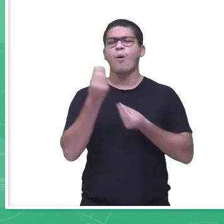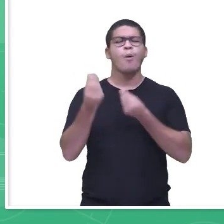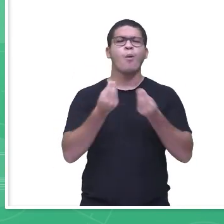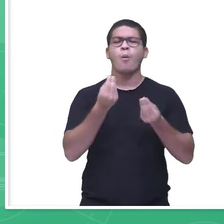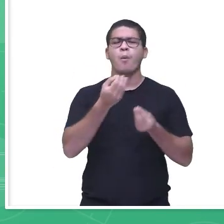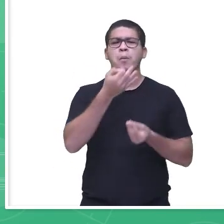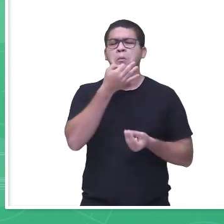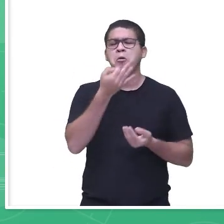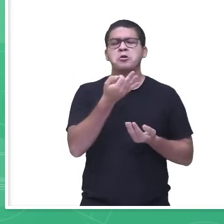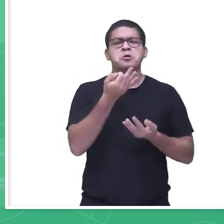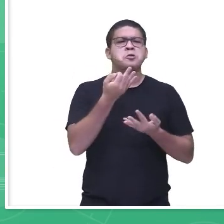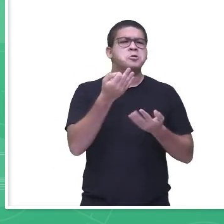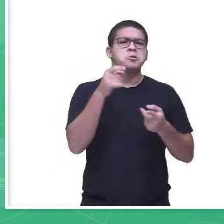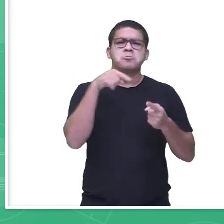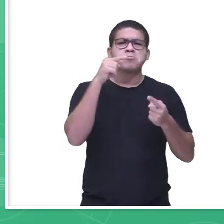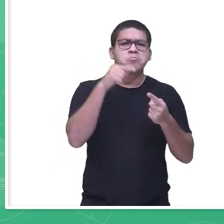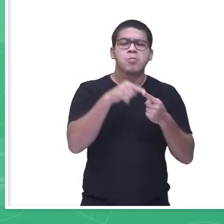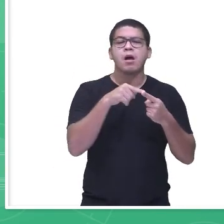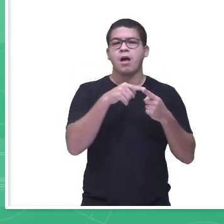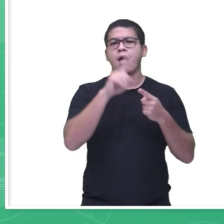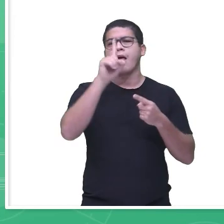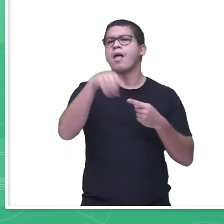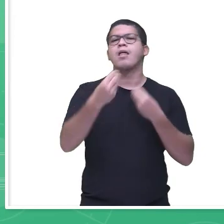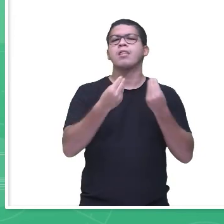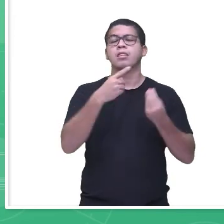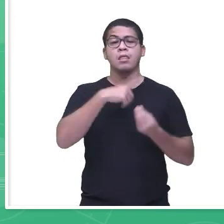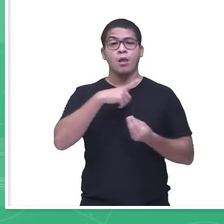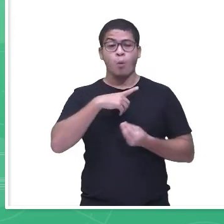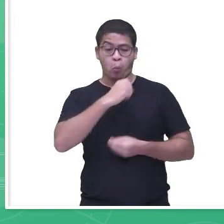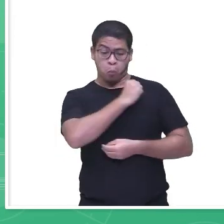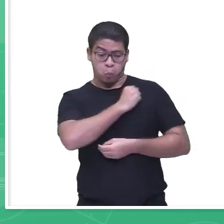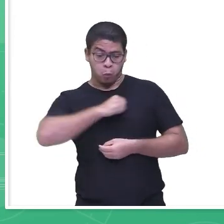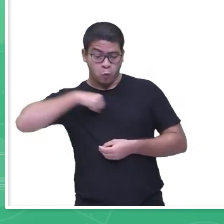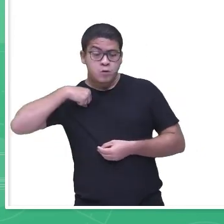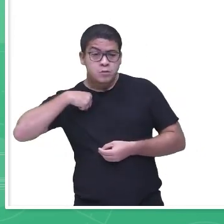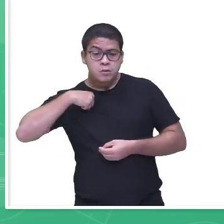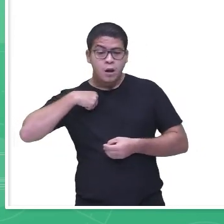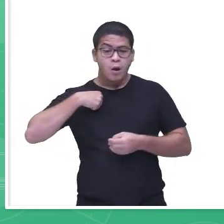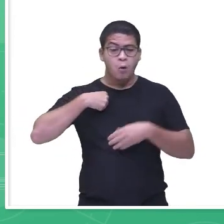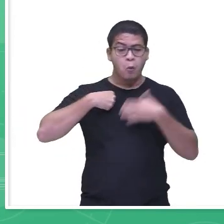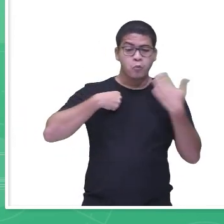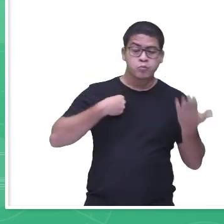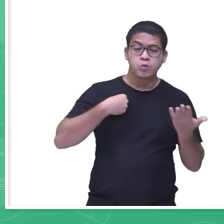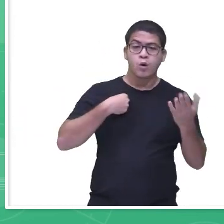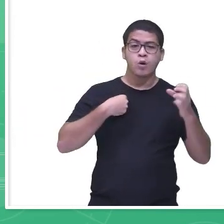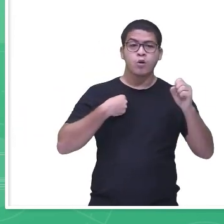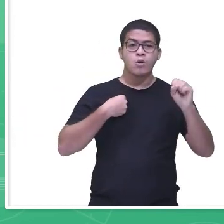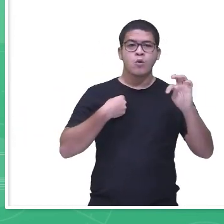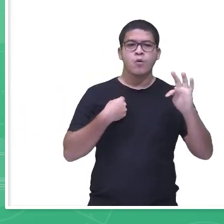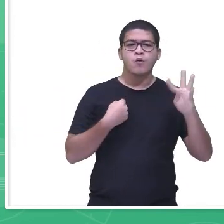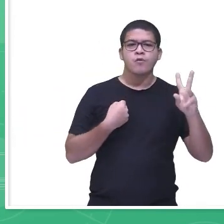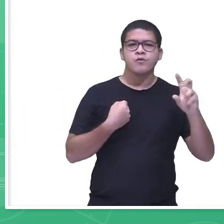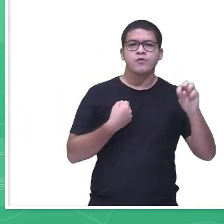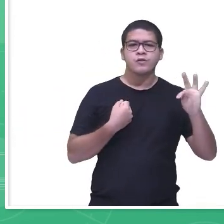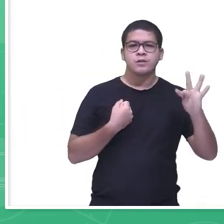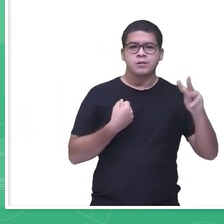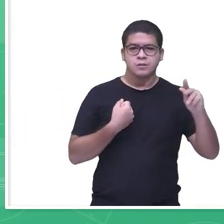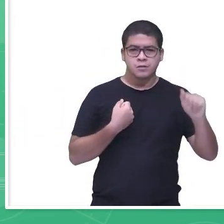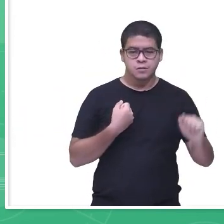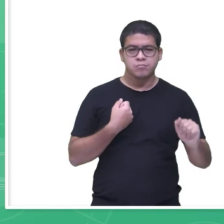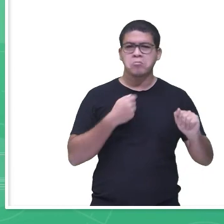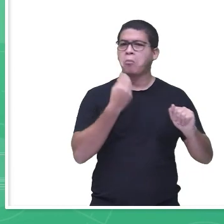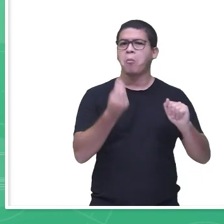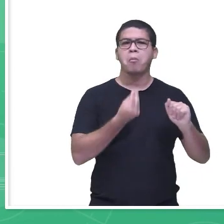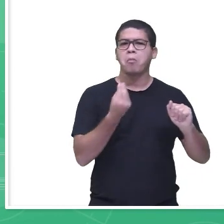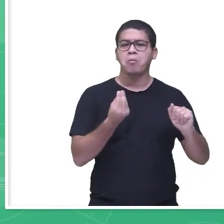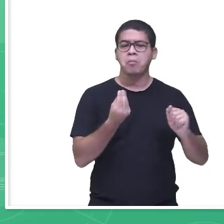tem para usar o método socrático ou o método dos sofistas no seu dia a dia? Quais são os motivos que me levam a